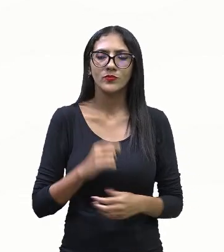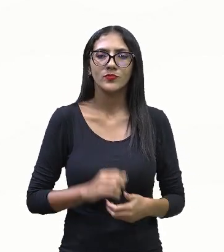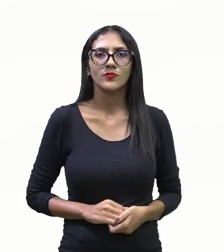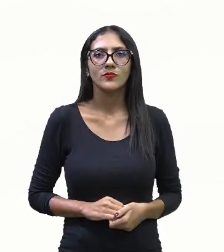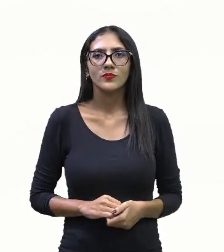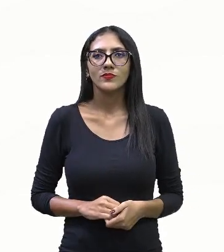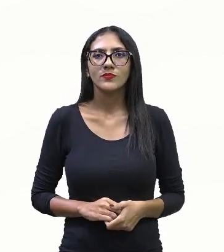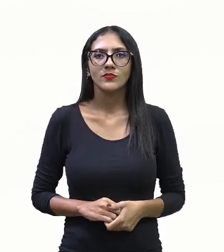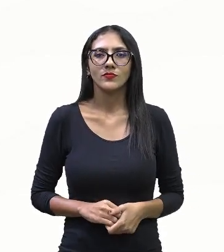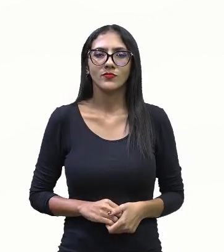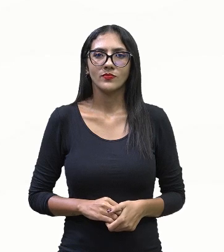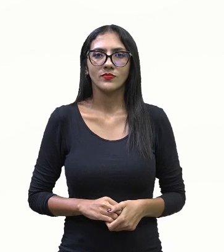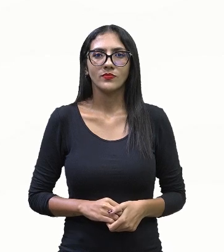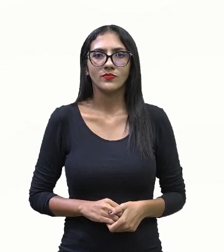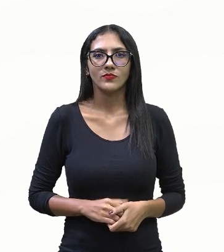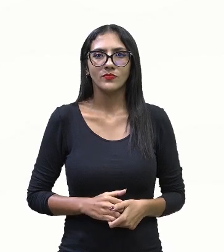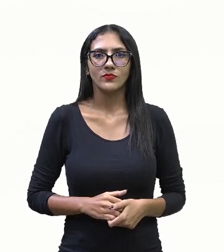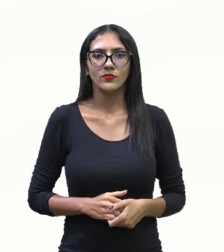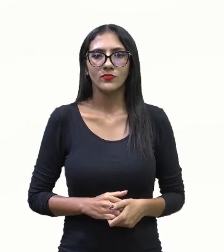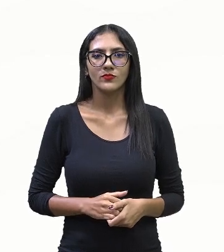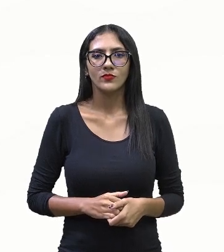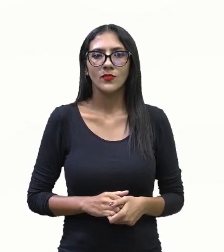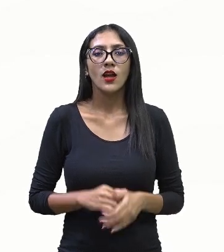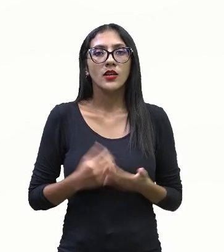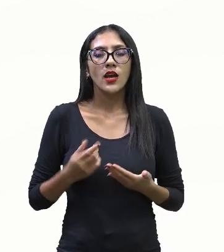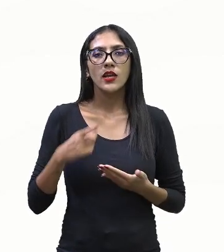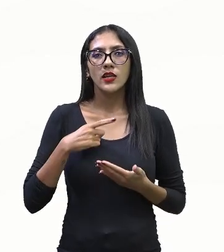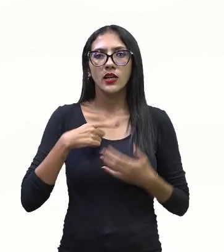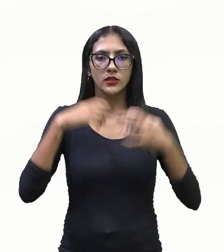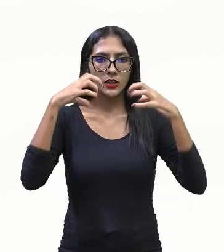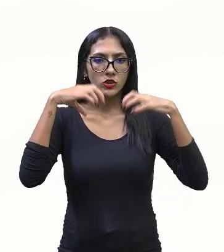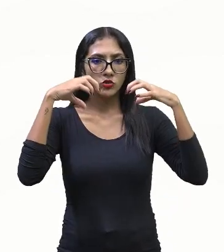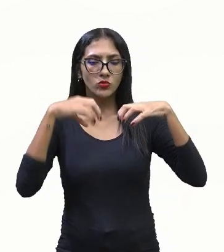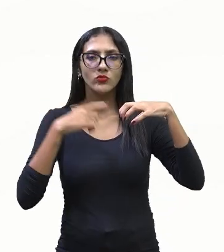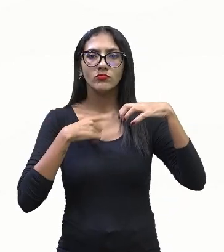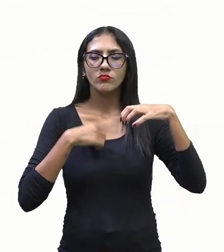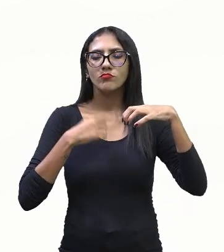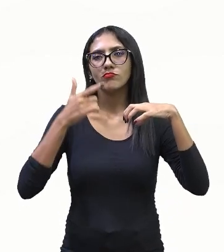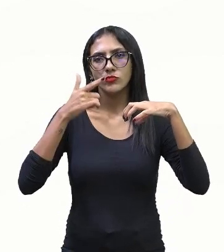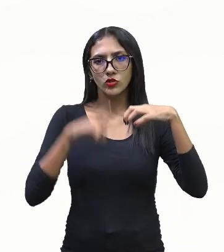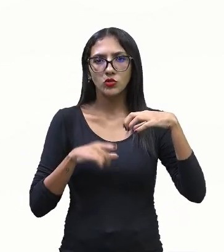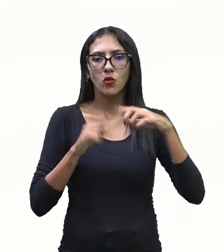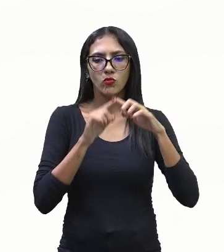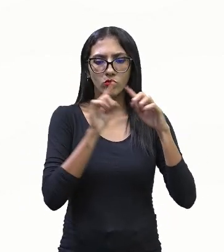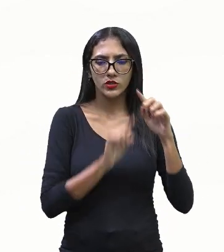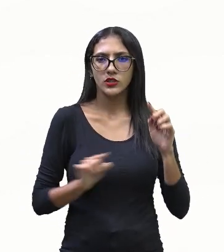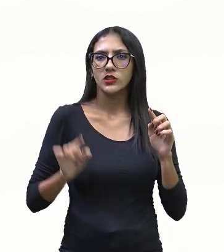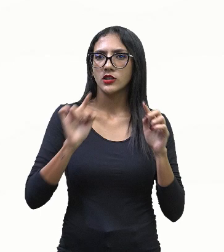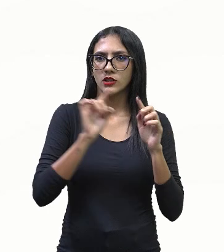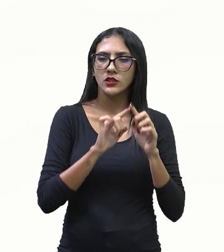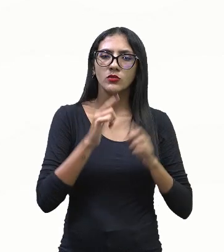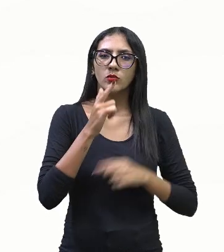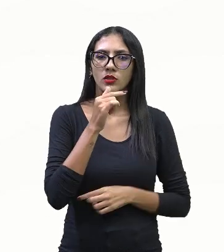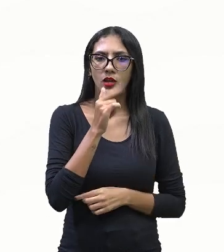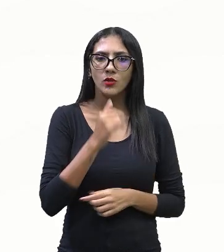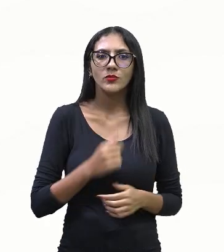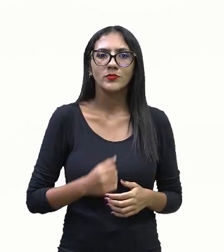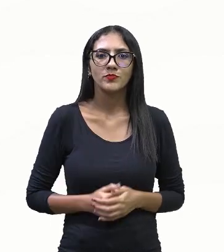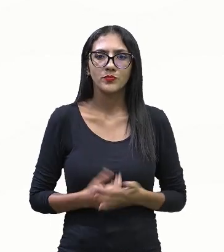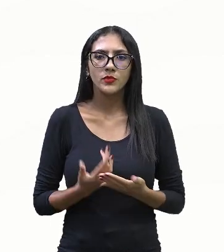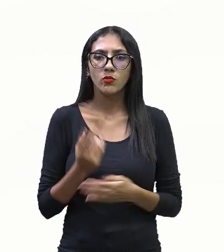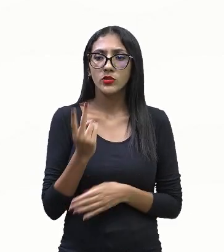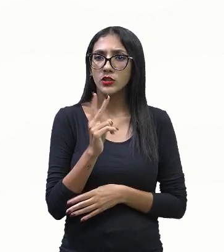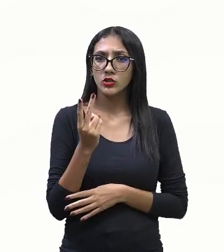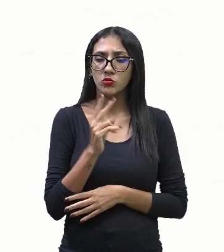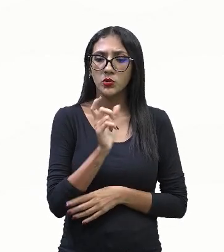né? E aí essa precipitação segue aqui, né, no nosso ciclo da água, tá? Então essas 2 palavrinhas são